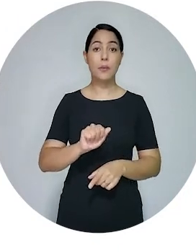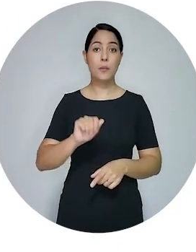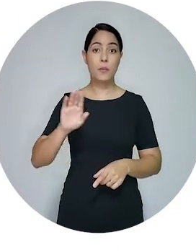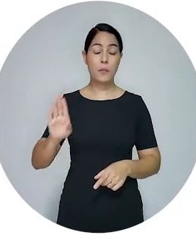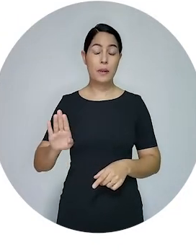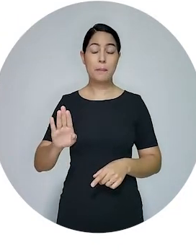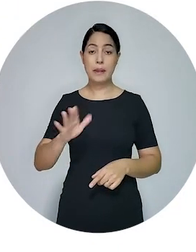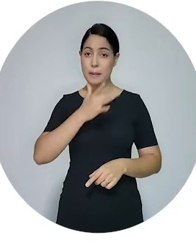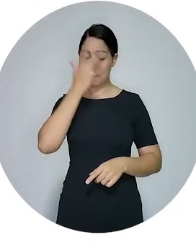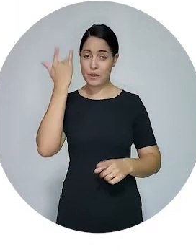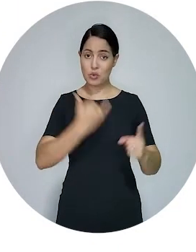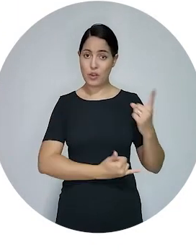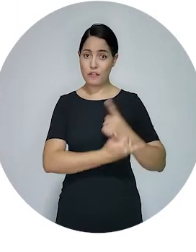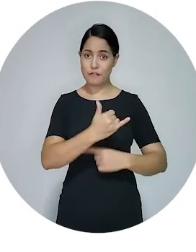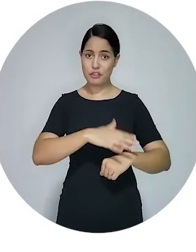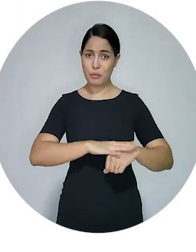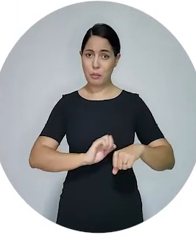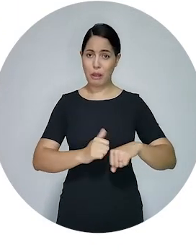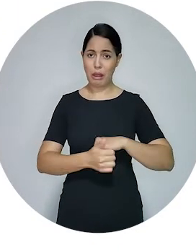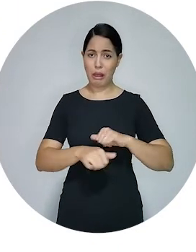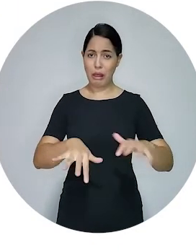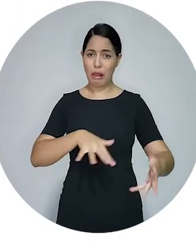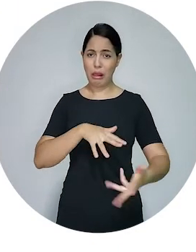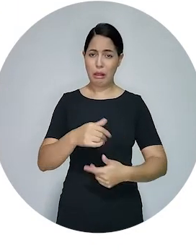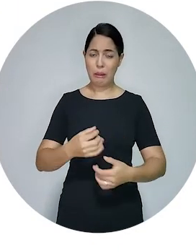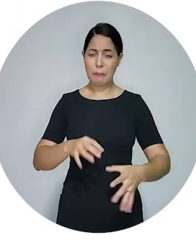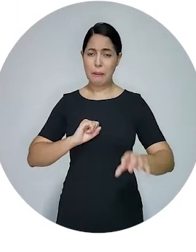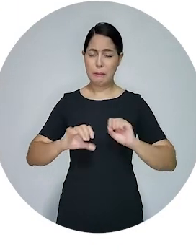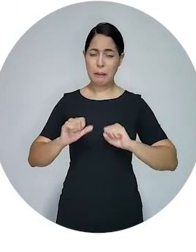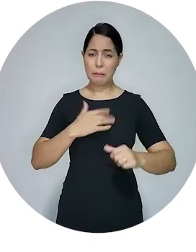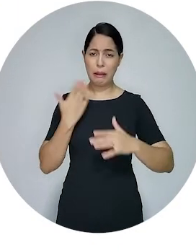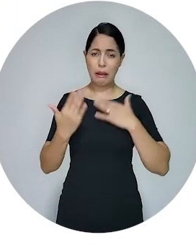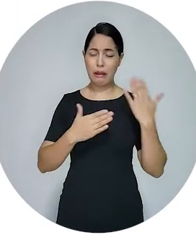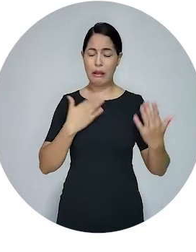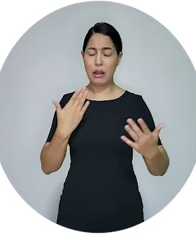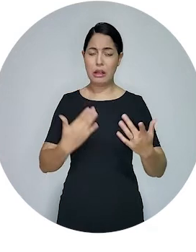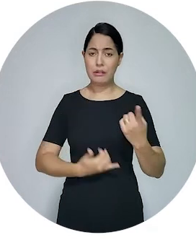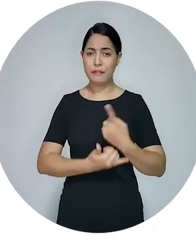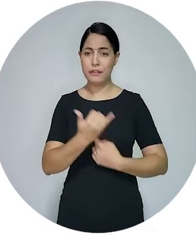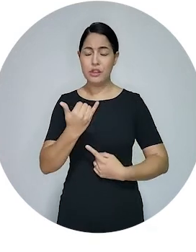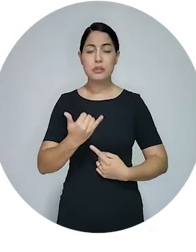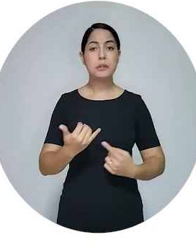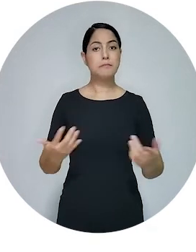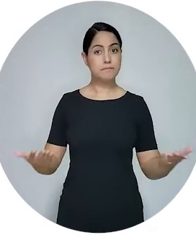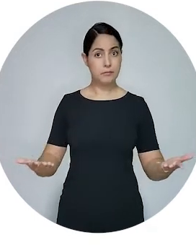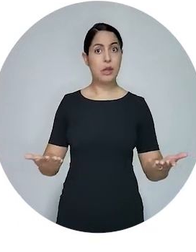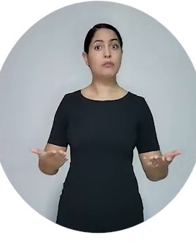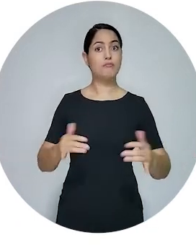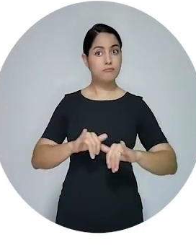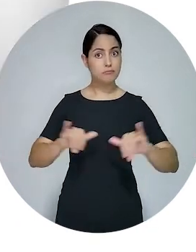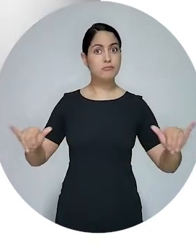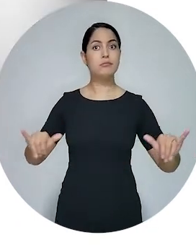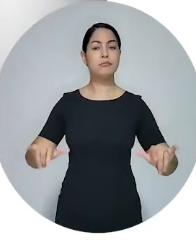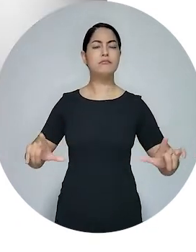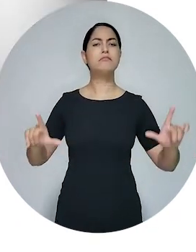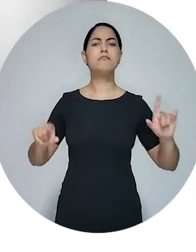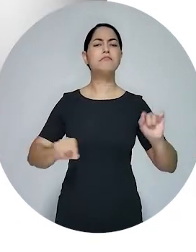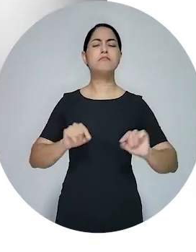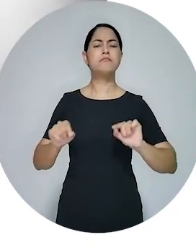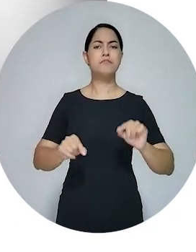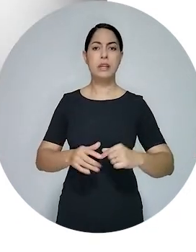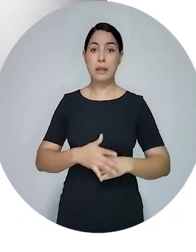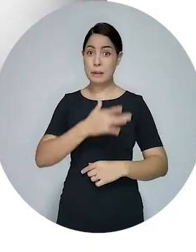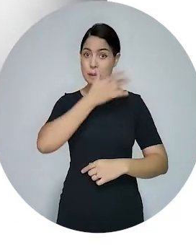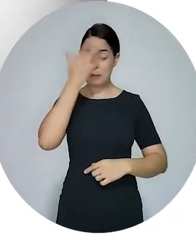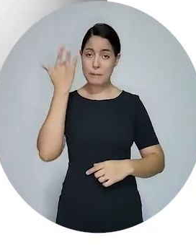Memorial das Vítimas da Pandemia. Esse foi outro destaque do site da OAB. A publicação ressalta que o intuito é homenagear a memória